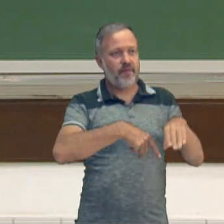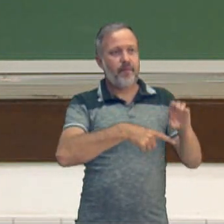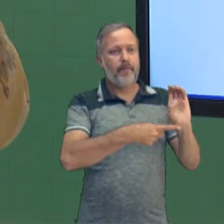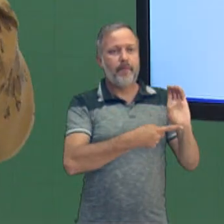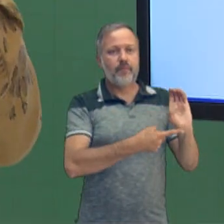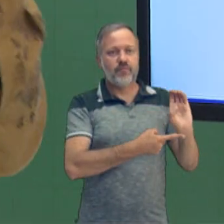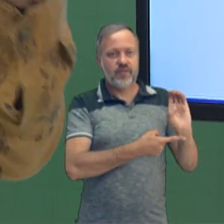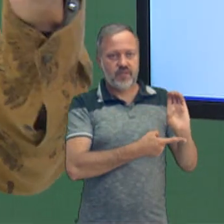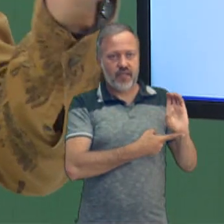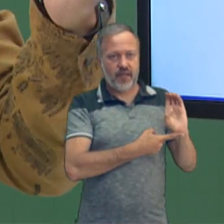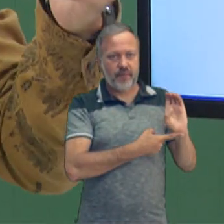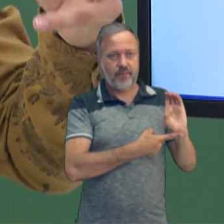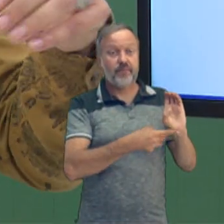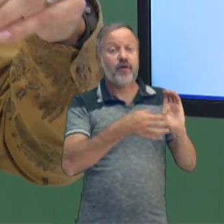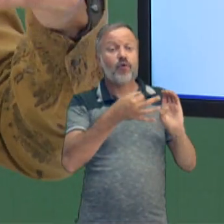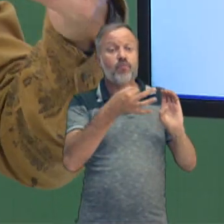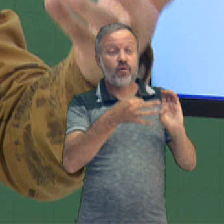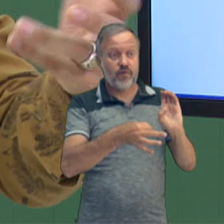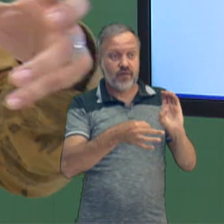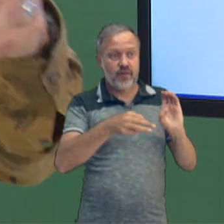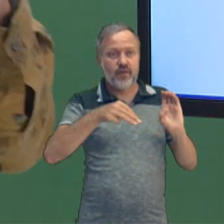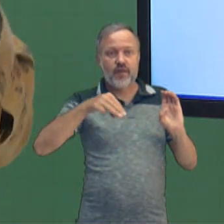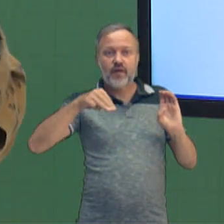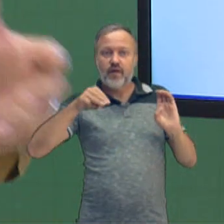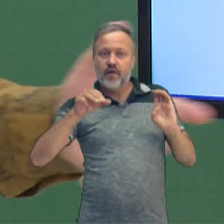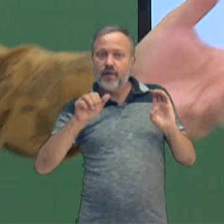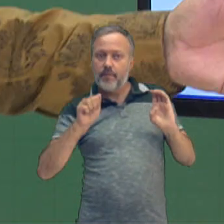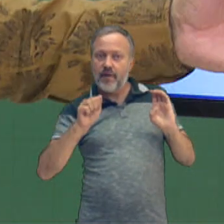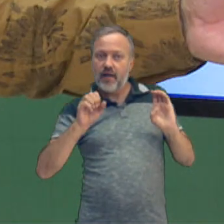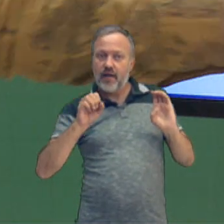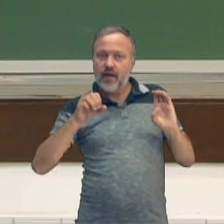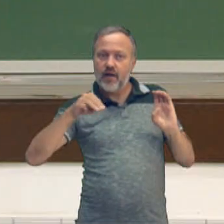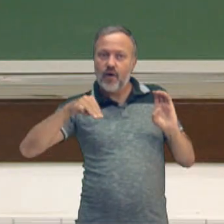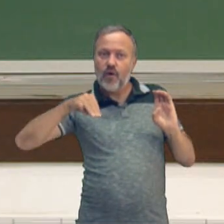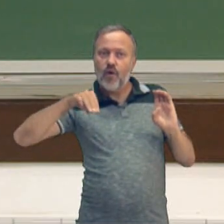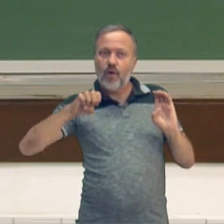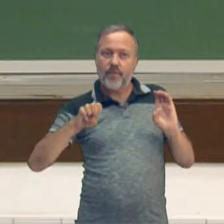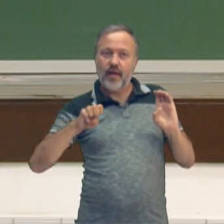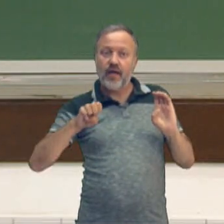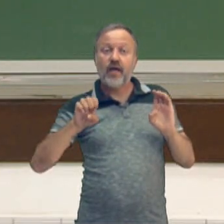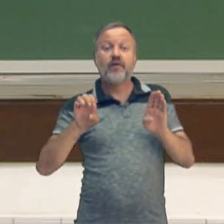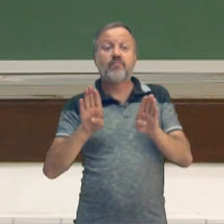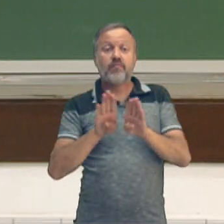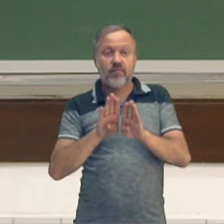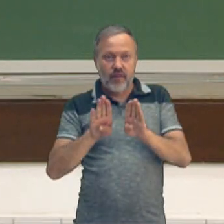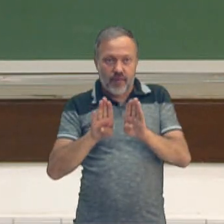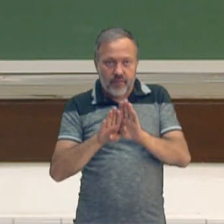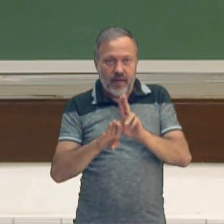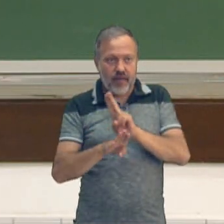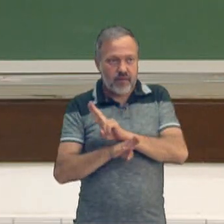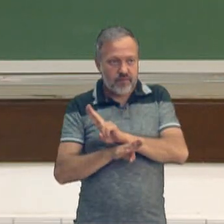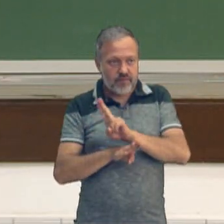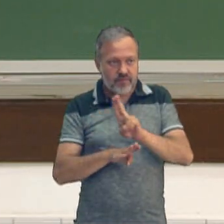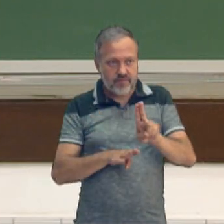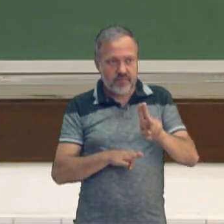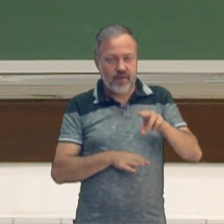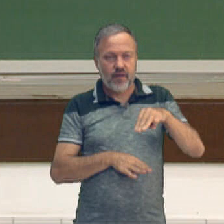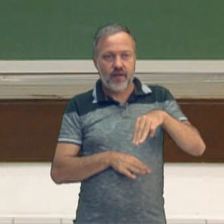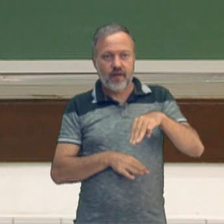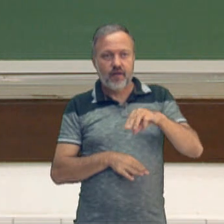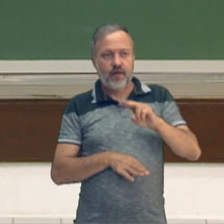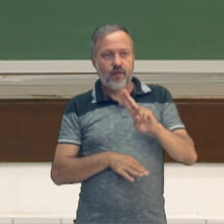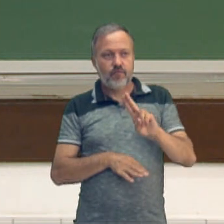que Maomé era um jeito que chamava, um jeito errado, o profeta Muhammad. Então ele fugiu de Meca para